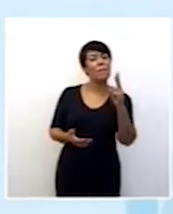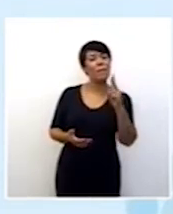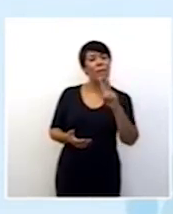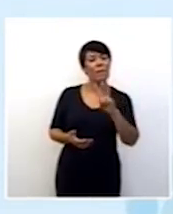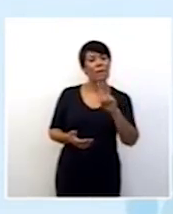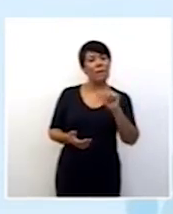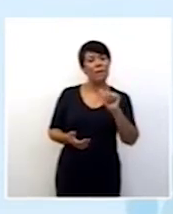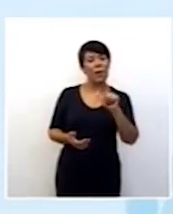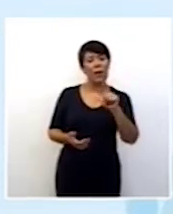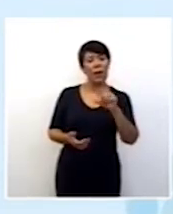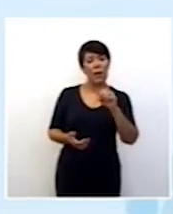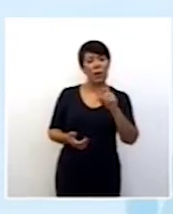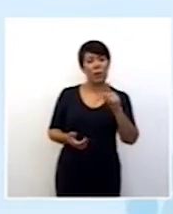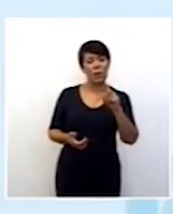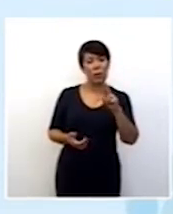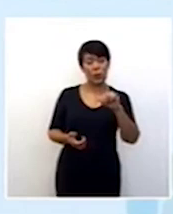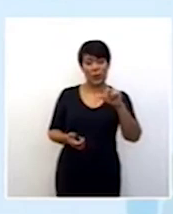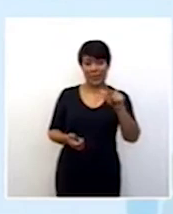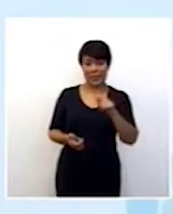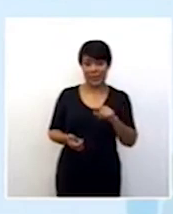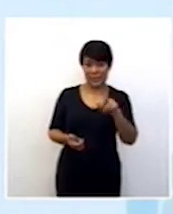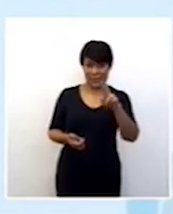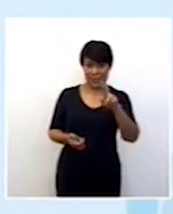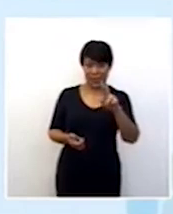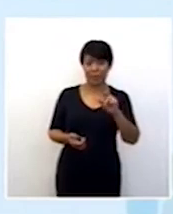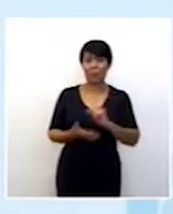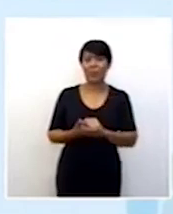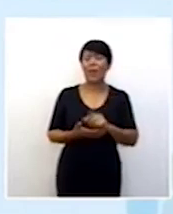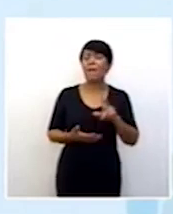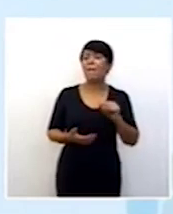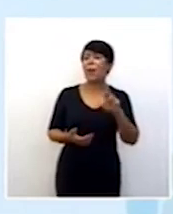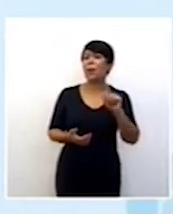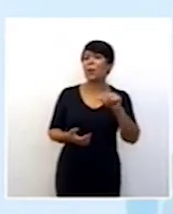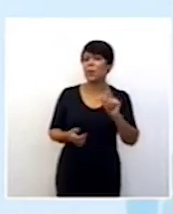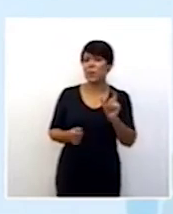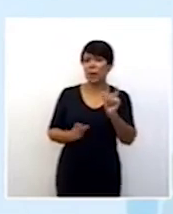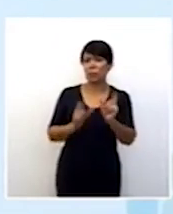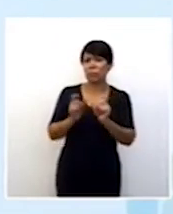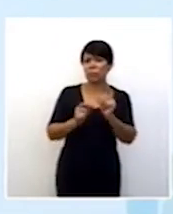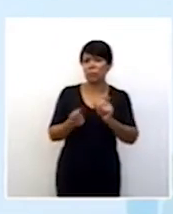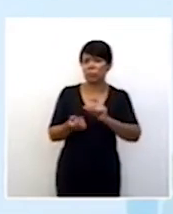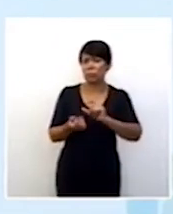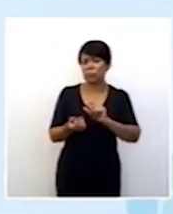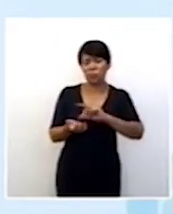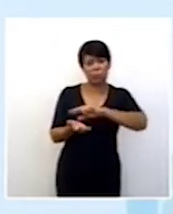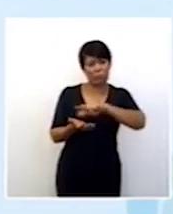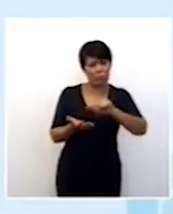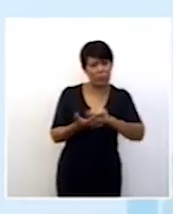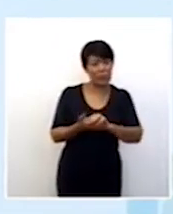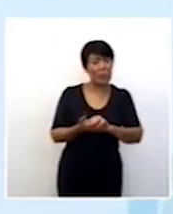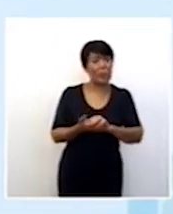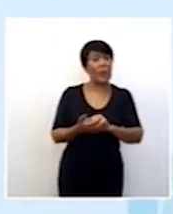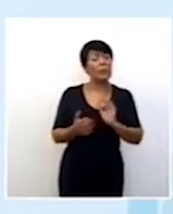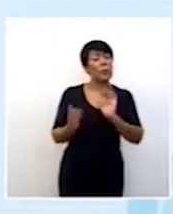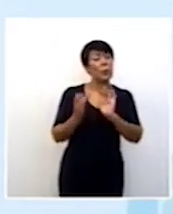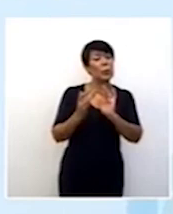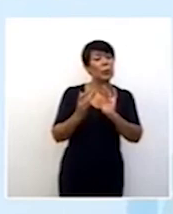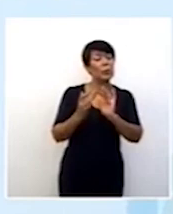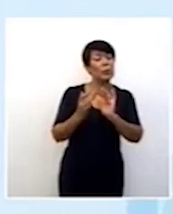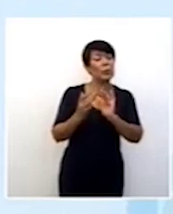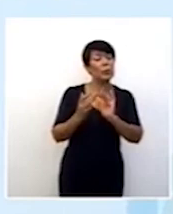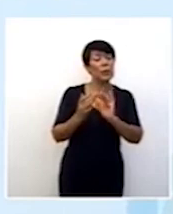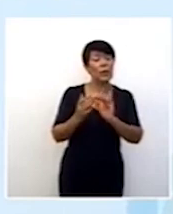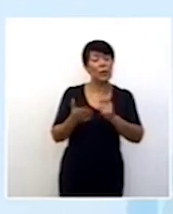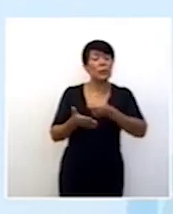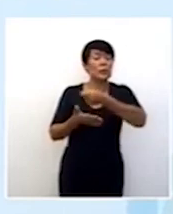valorizar. A valorização do nosso repertório, ela se dá a partir do momento que a gente entra em contato com vários tipos